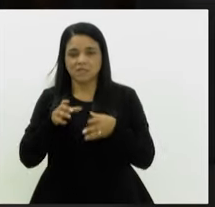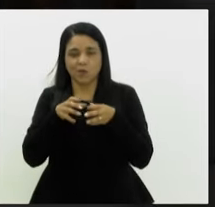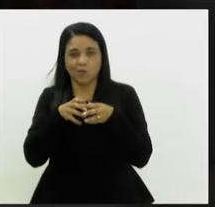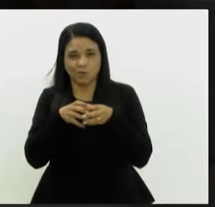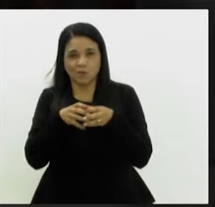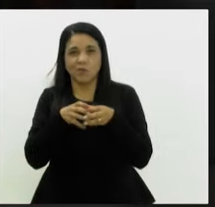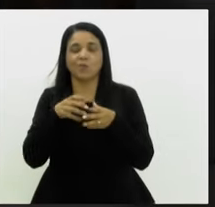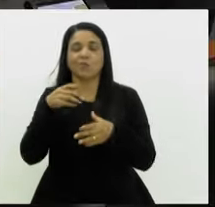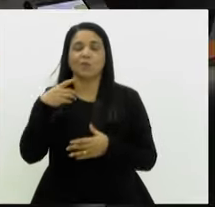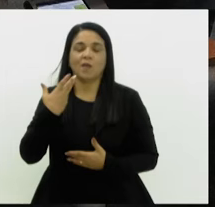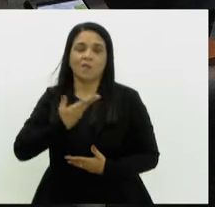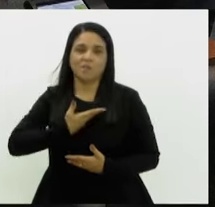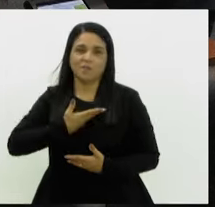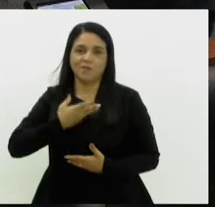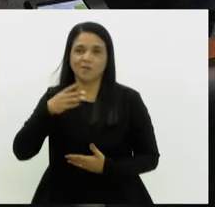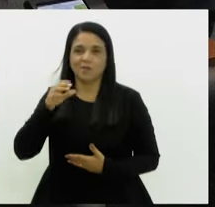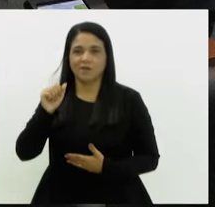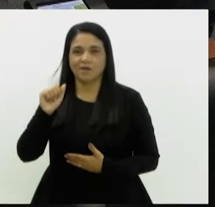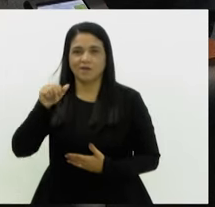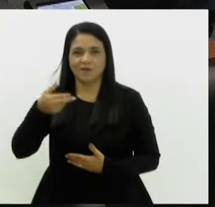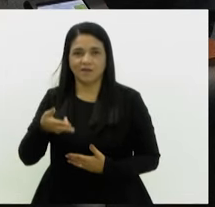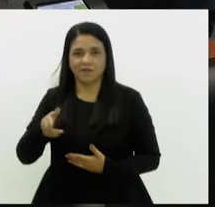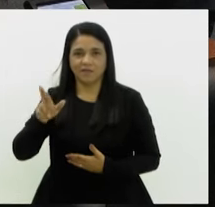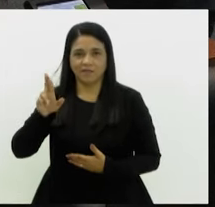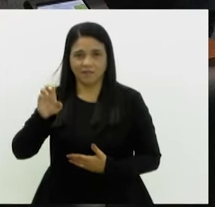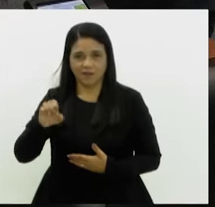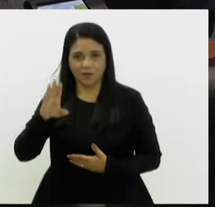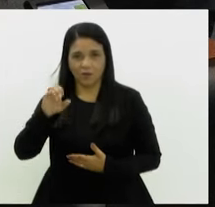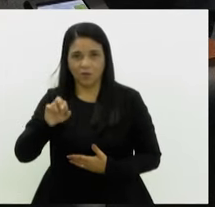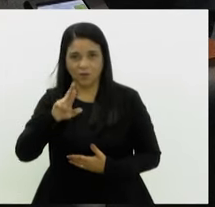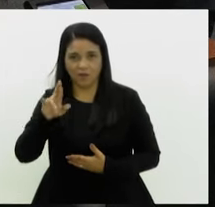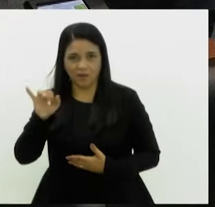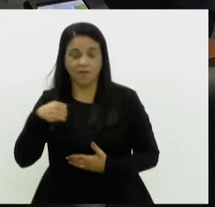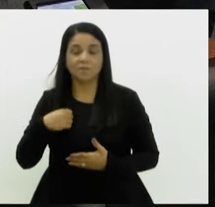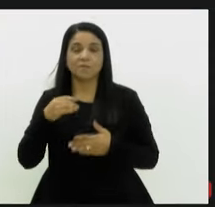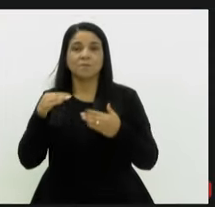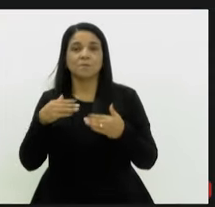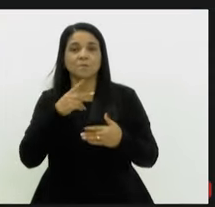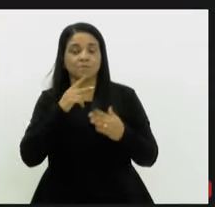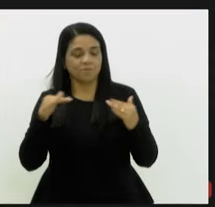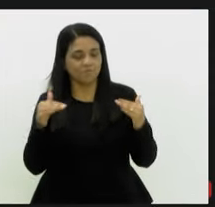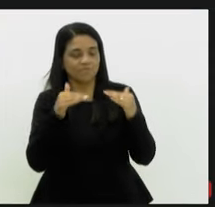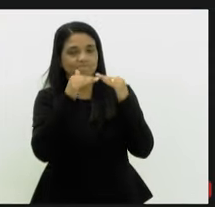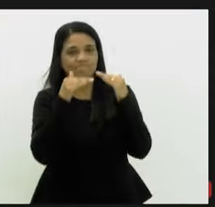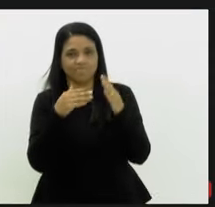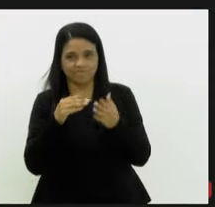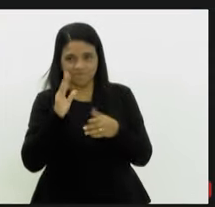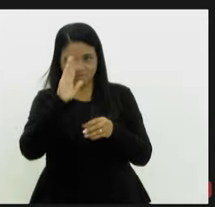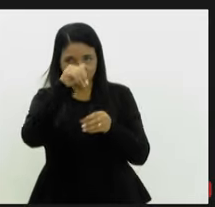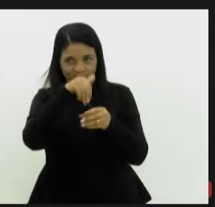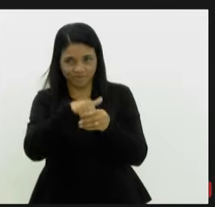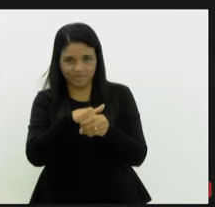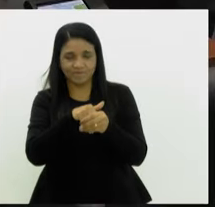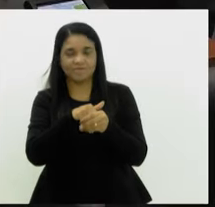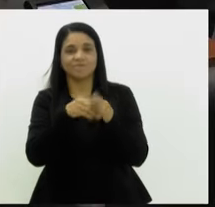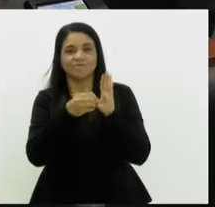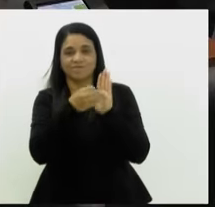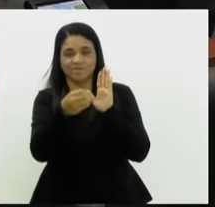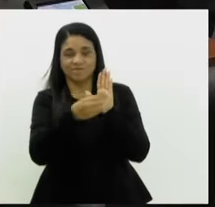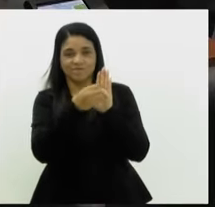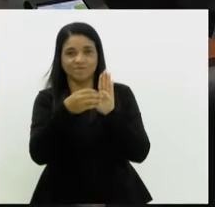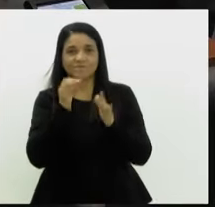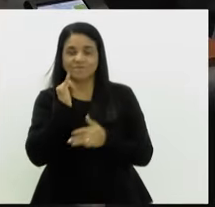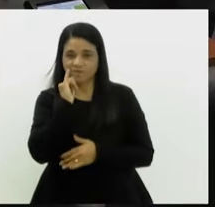deputado André Corrêa. Presidente, parecer favorável. Muito obrigado, deputado André Correia. Com os